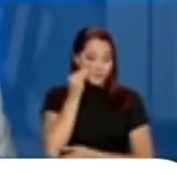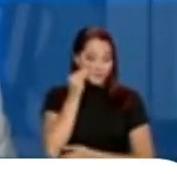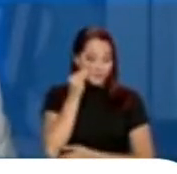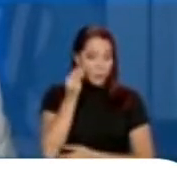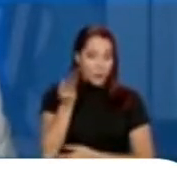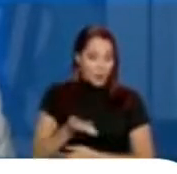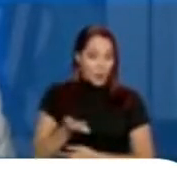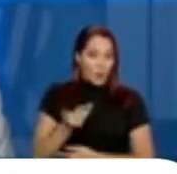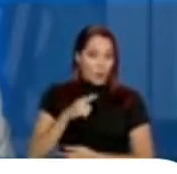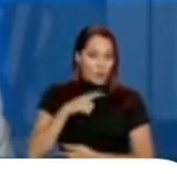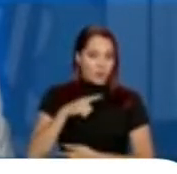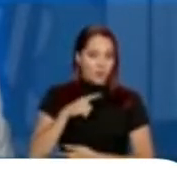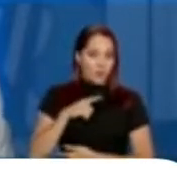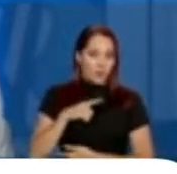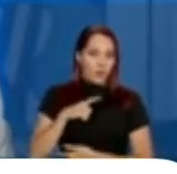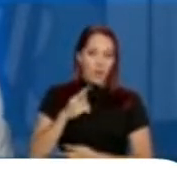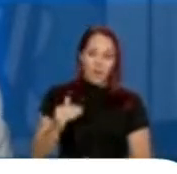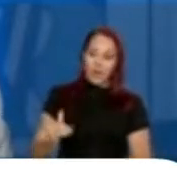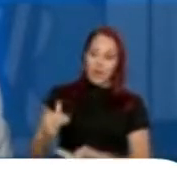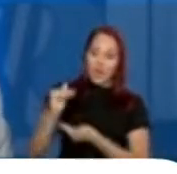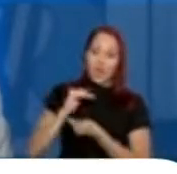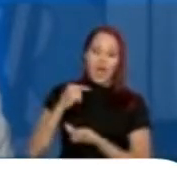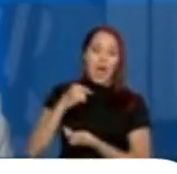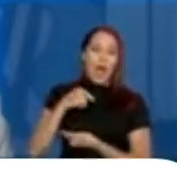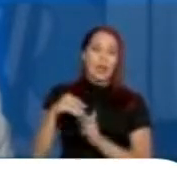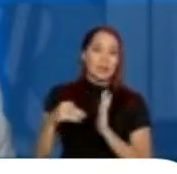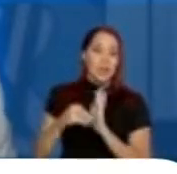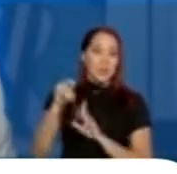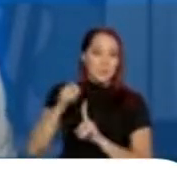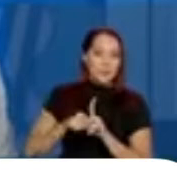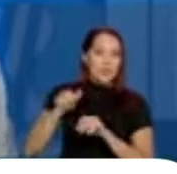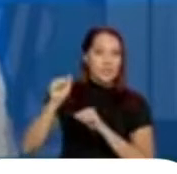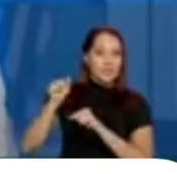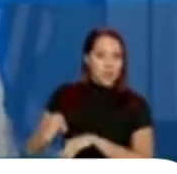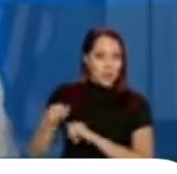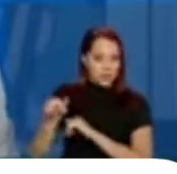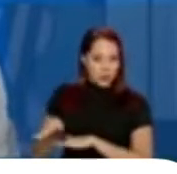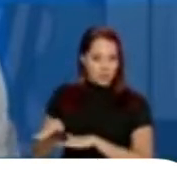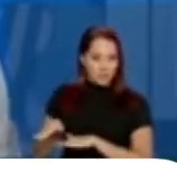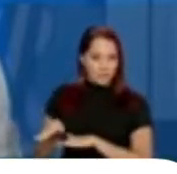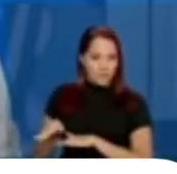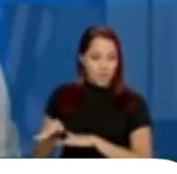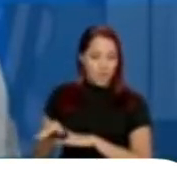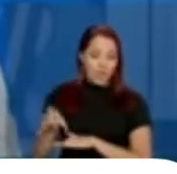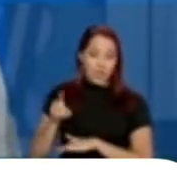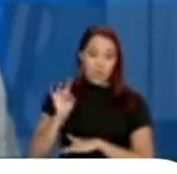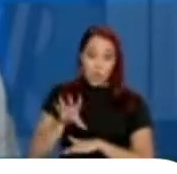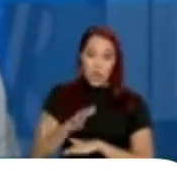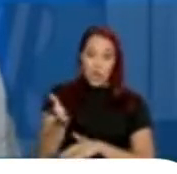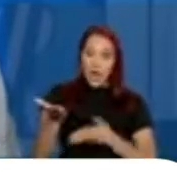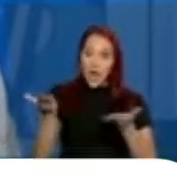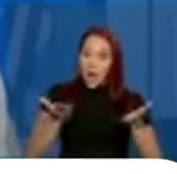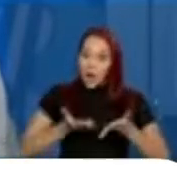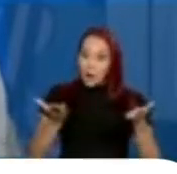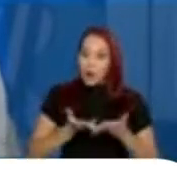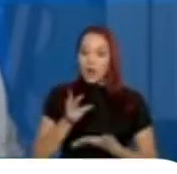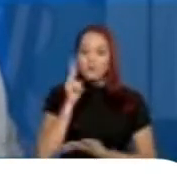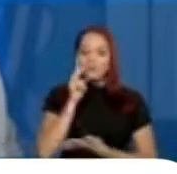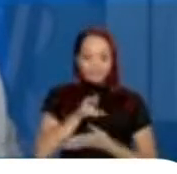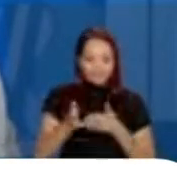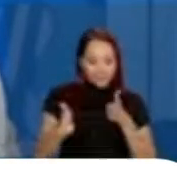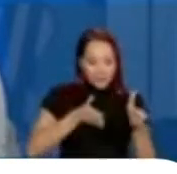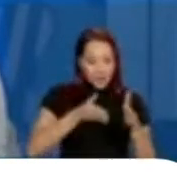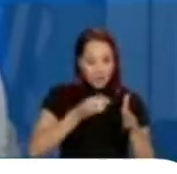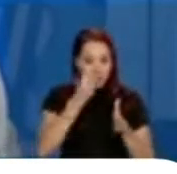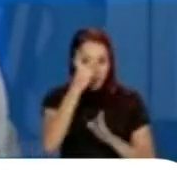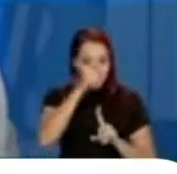temos recebimento previsto até setembro. No entanto, neste período agora, estamos olhando para um período de